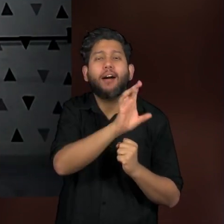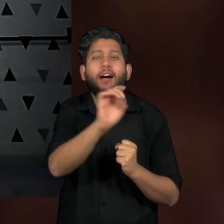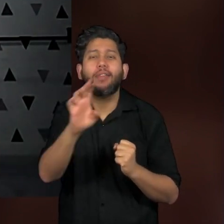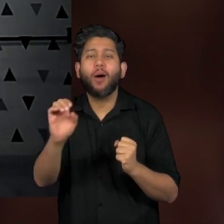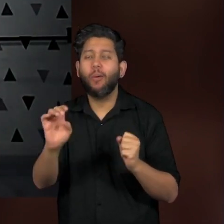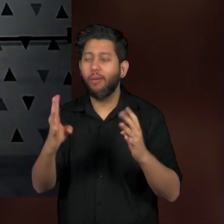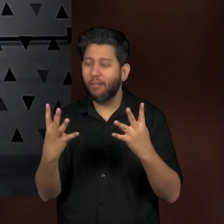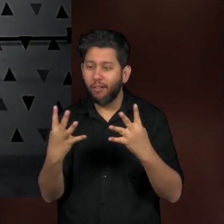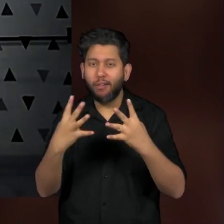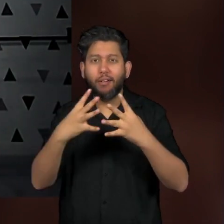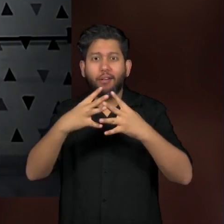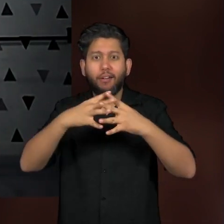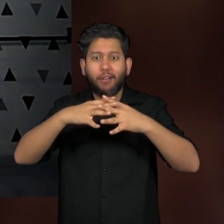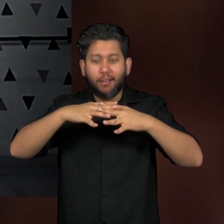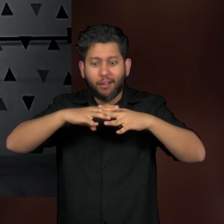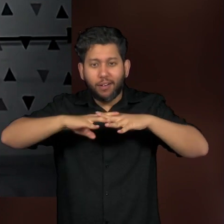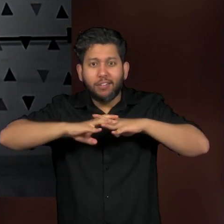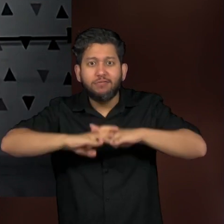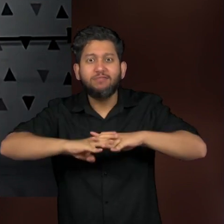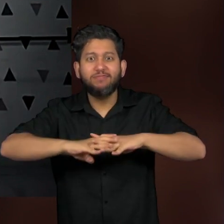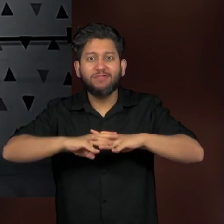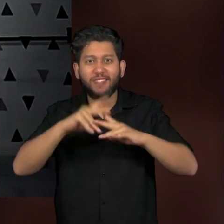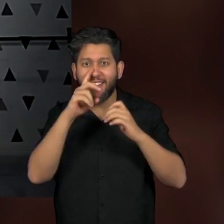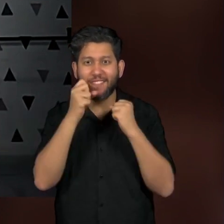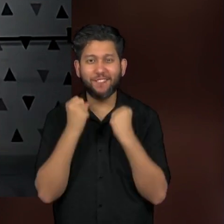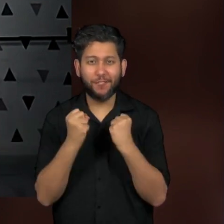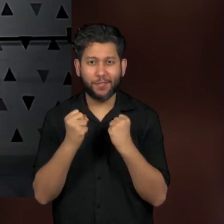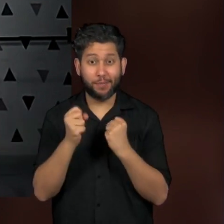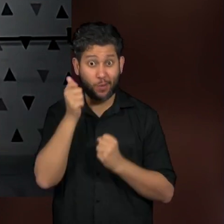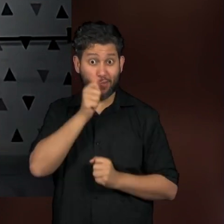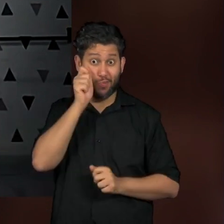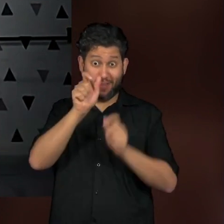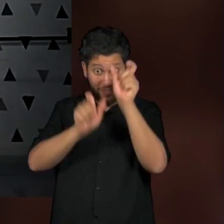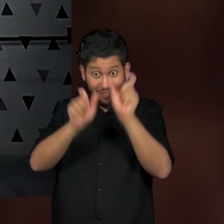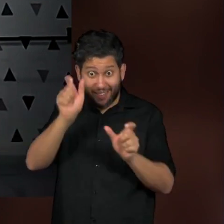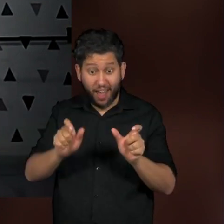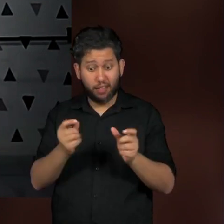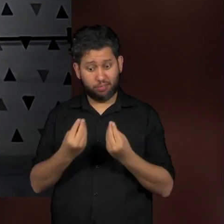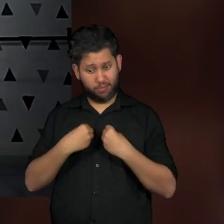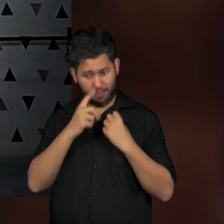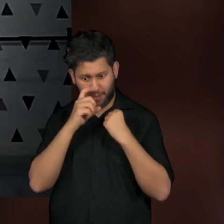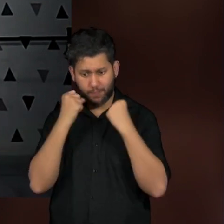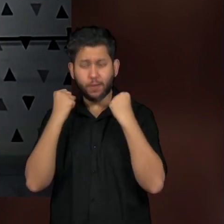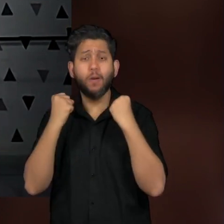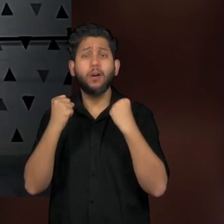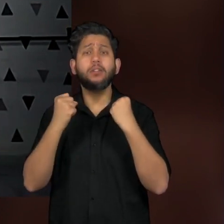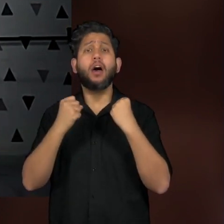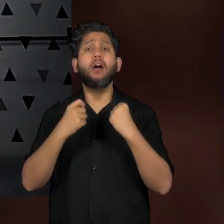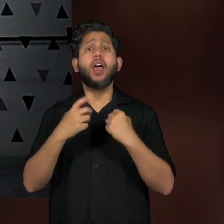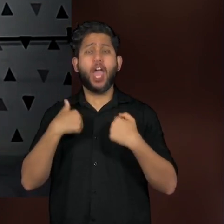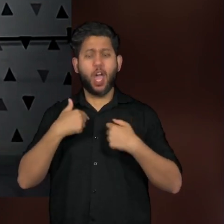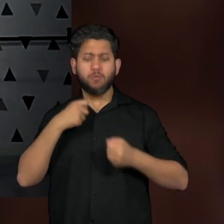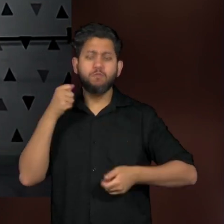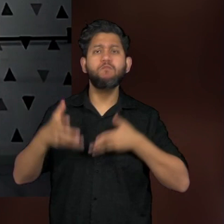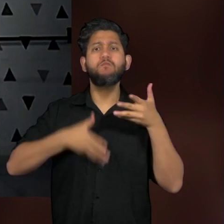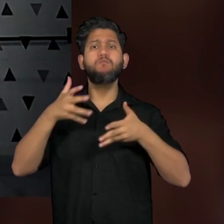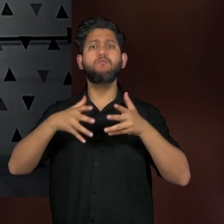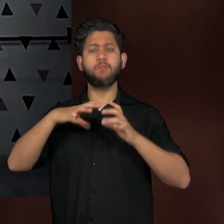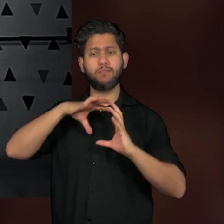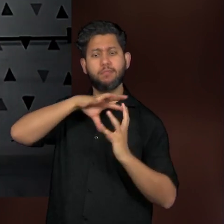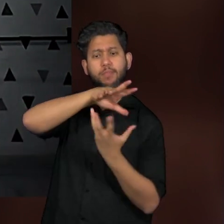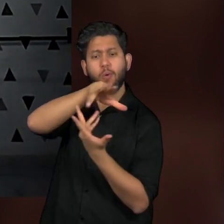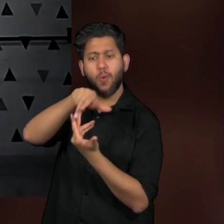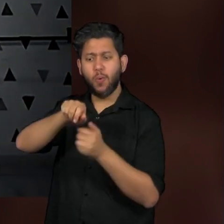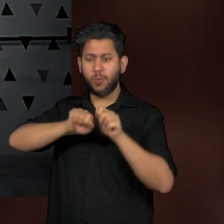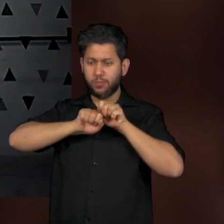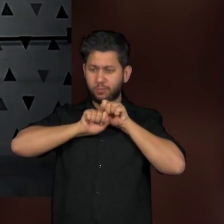para fortalecer ainda mais nós mulheres e também ecoar ainda mais as nossas vozes por todo o Brasil, e